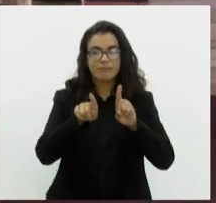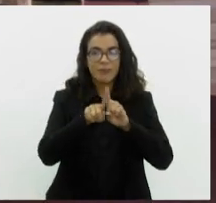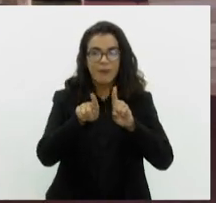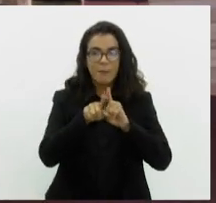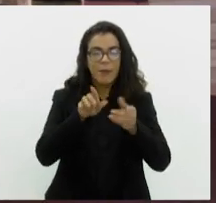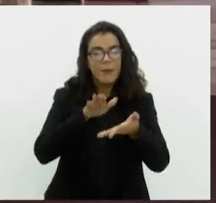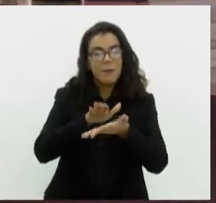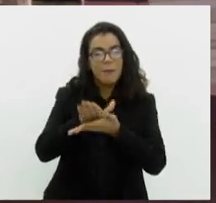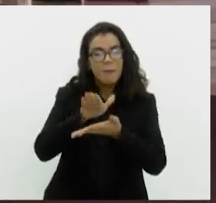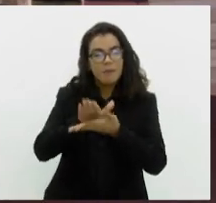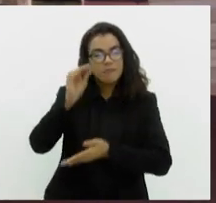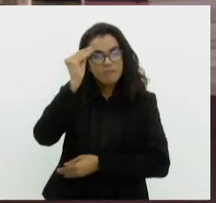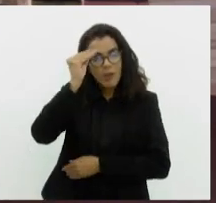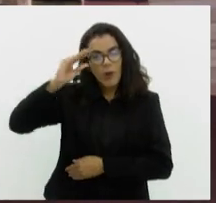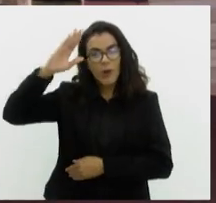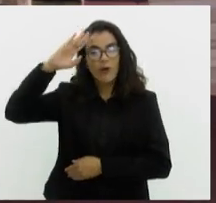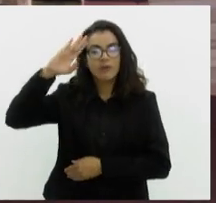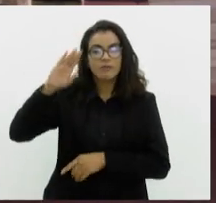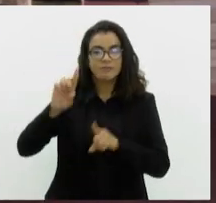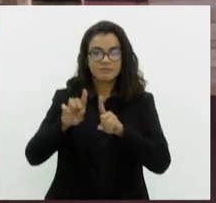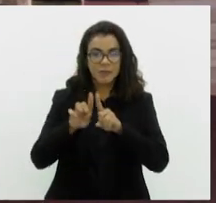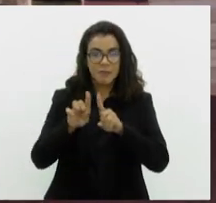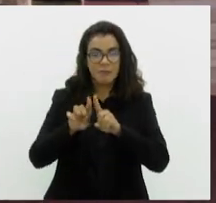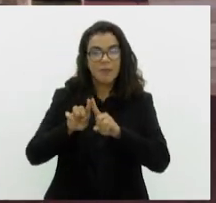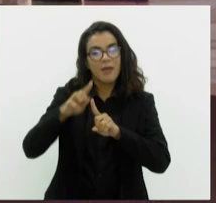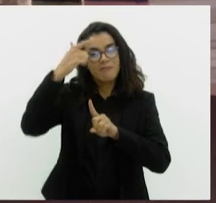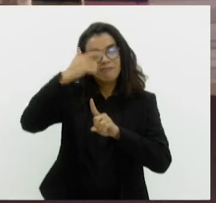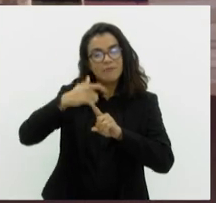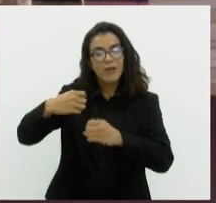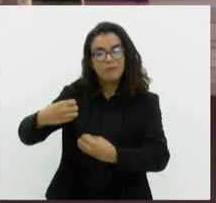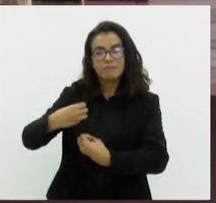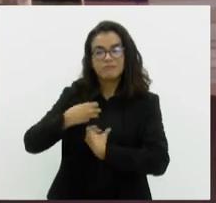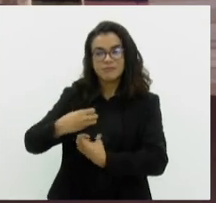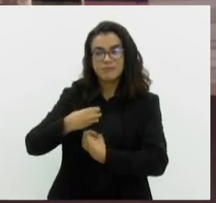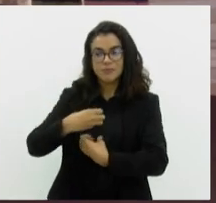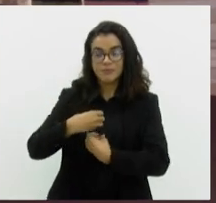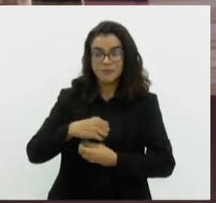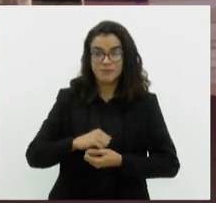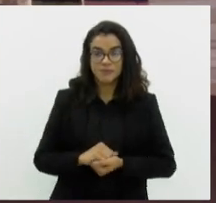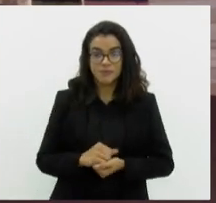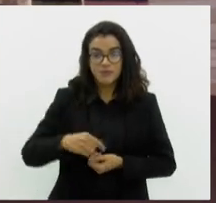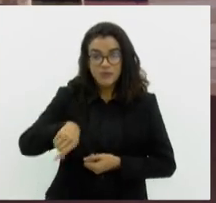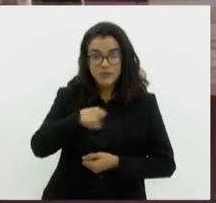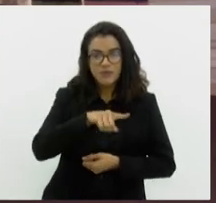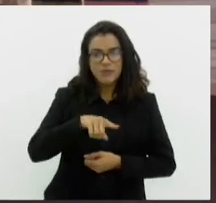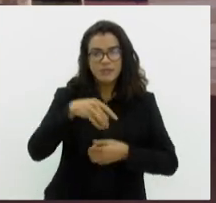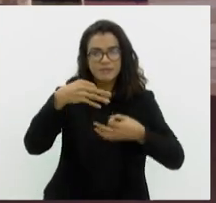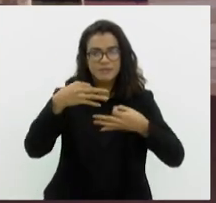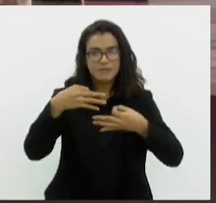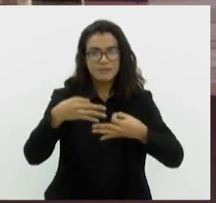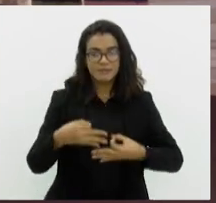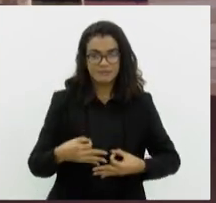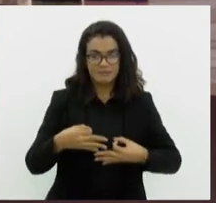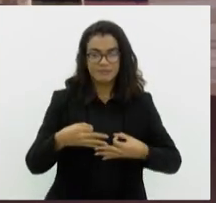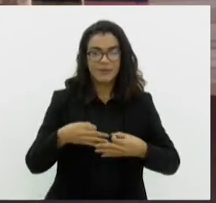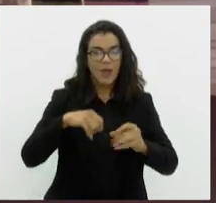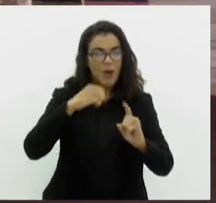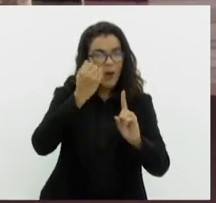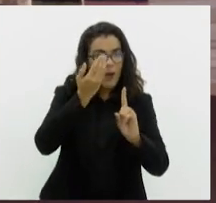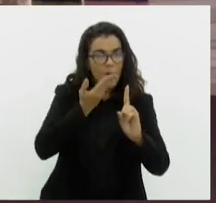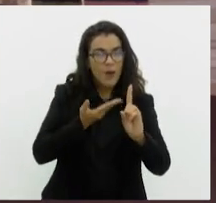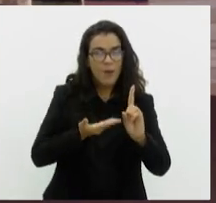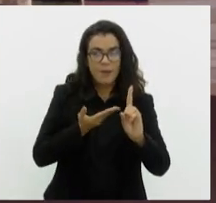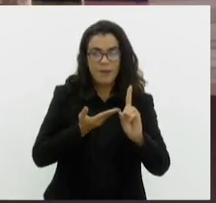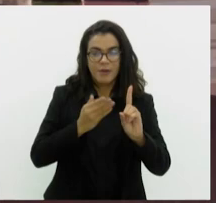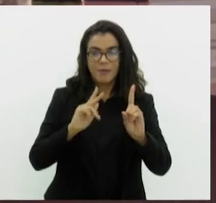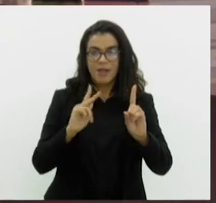produtores de conhecimento e nos receptores também. Estejam certos de que essa homenagem